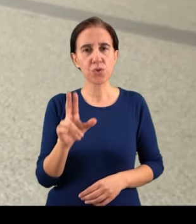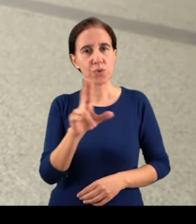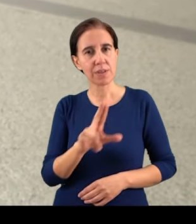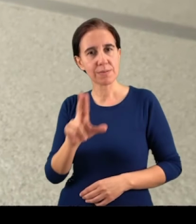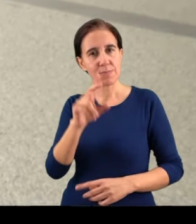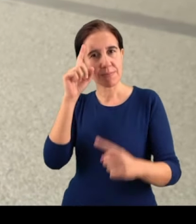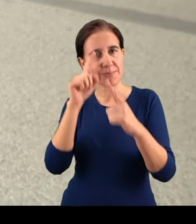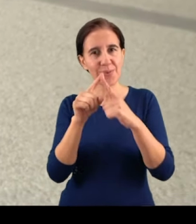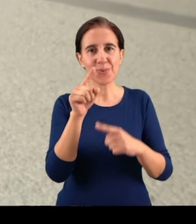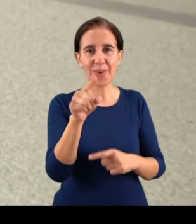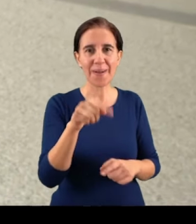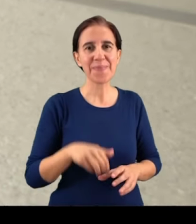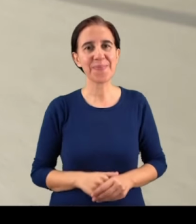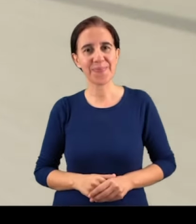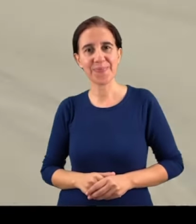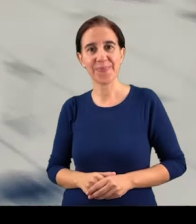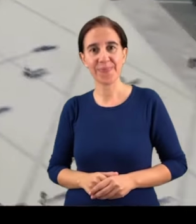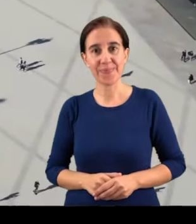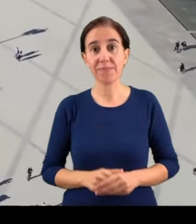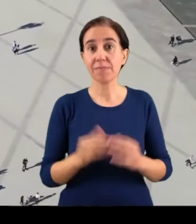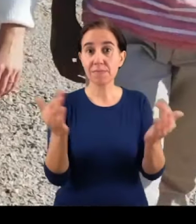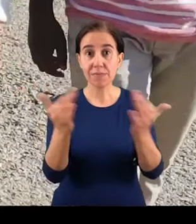de la Jeunesse são por toi. A